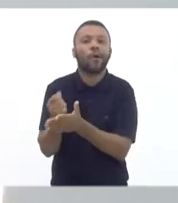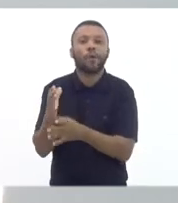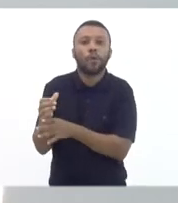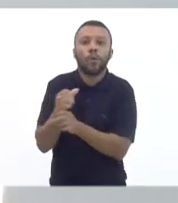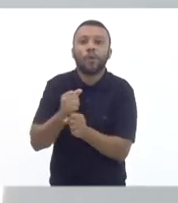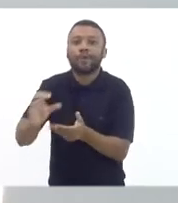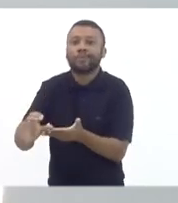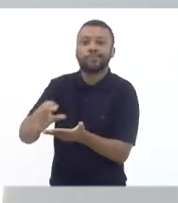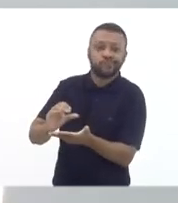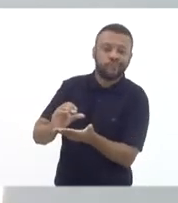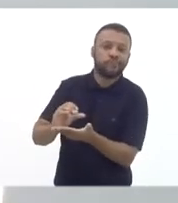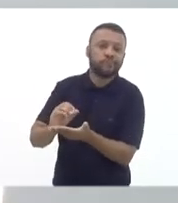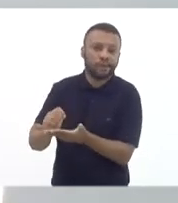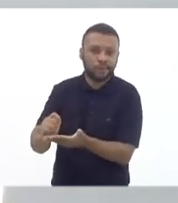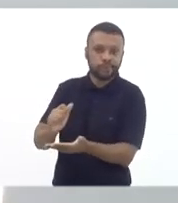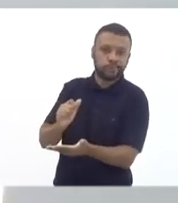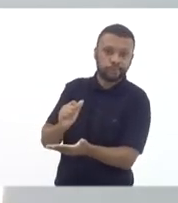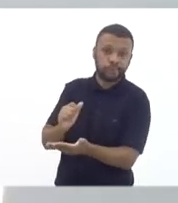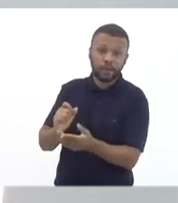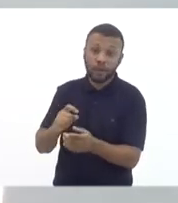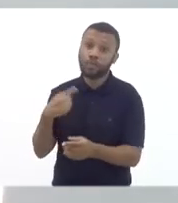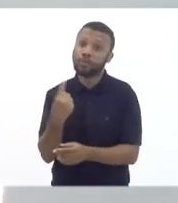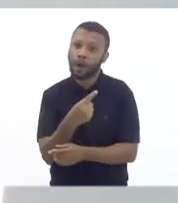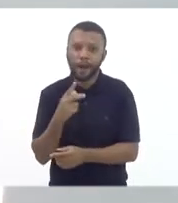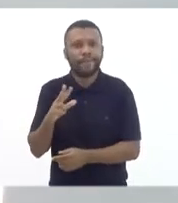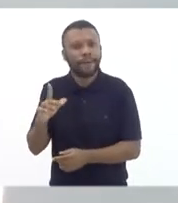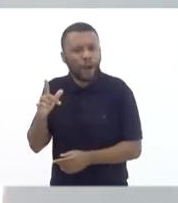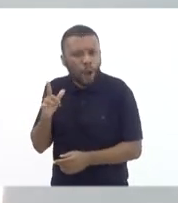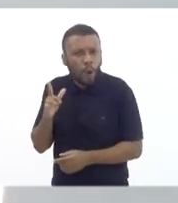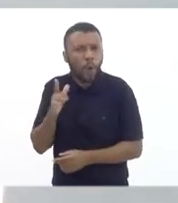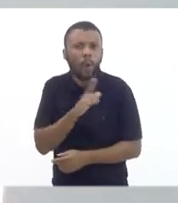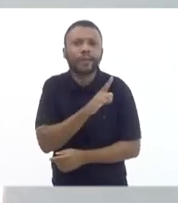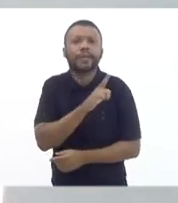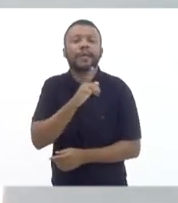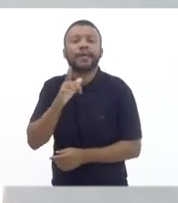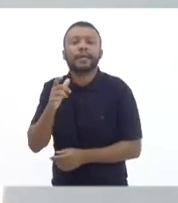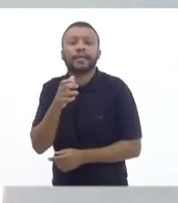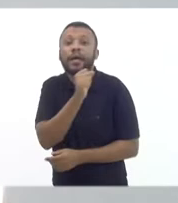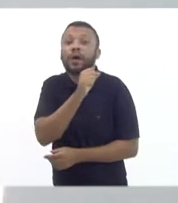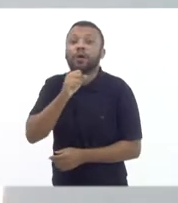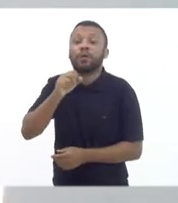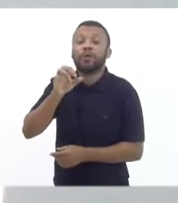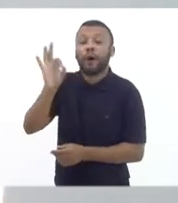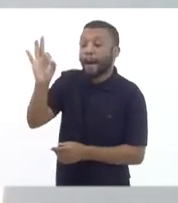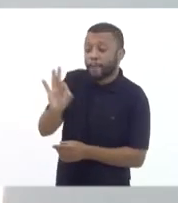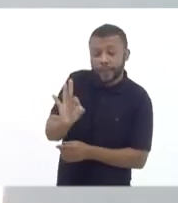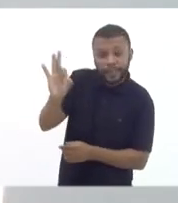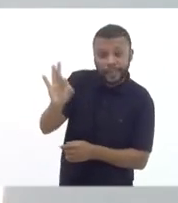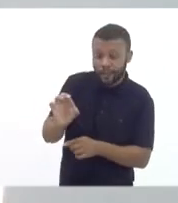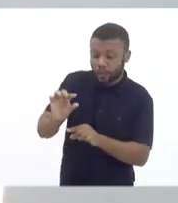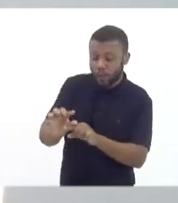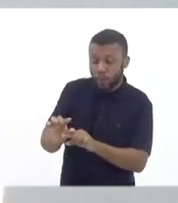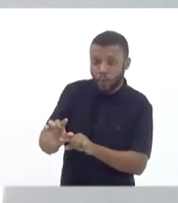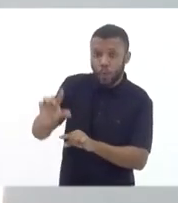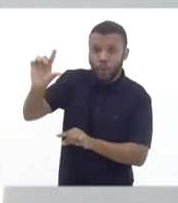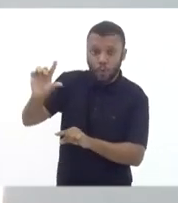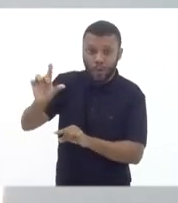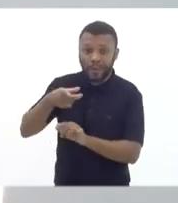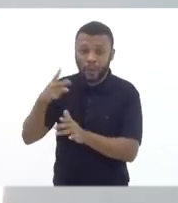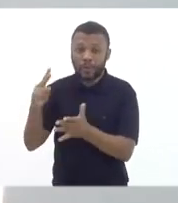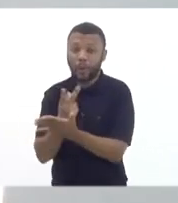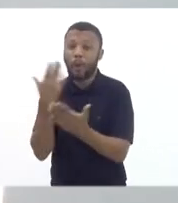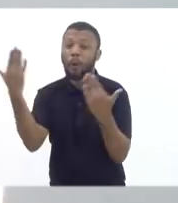liberou, a gente vai chegar e vai resgatar os níveis que a gente havia retrocedido em